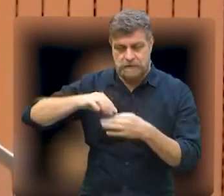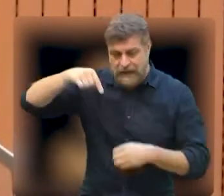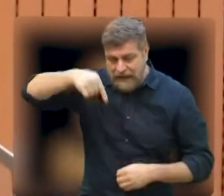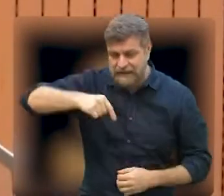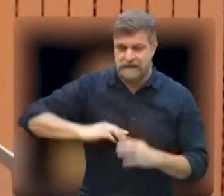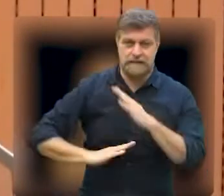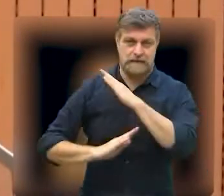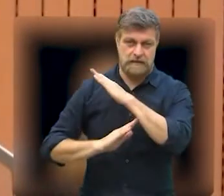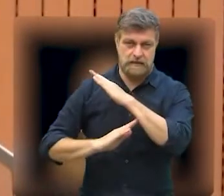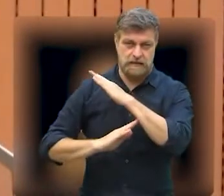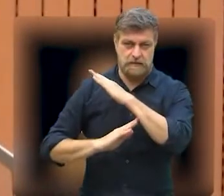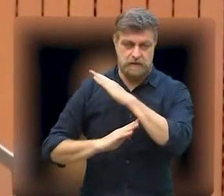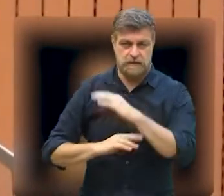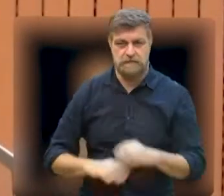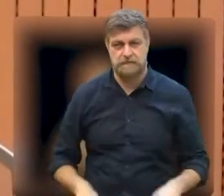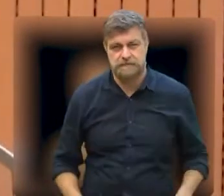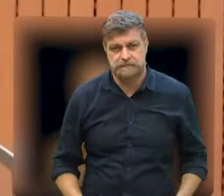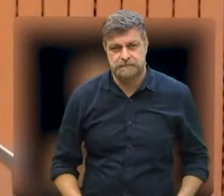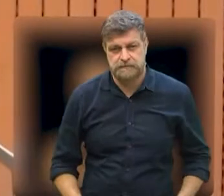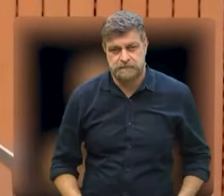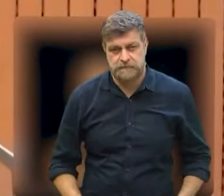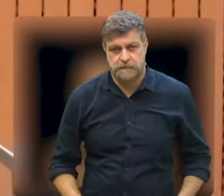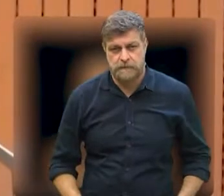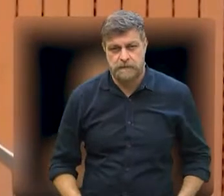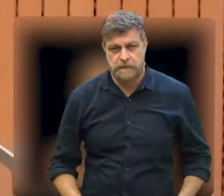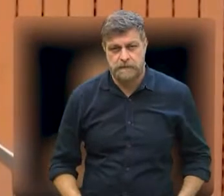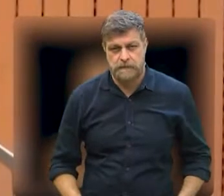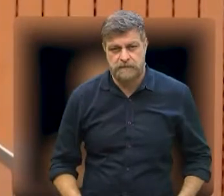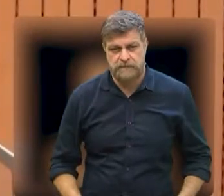do Povo, a Câmara de Vereadores.